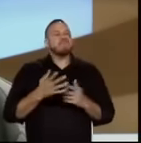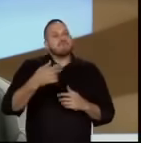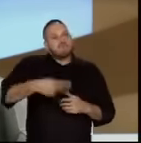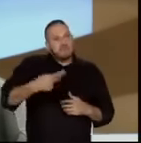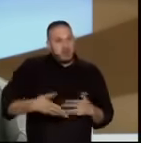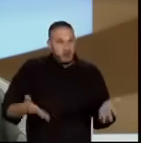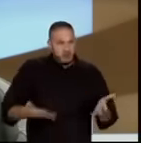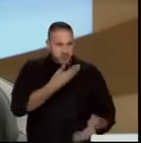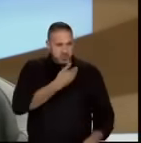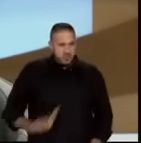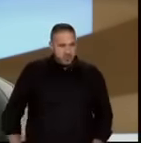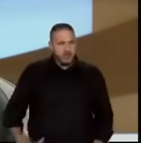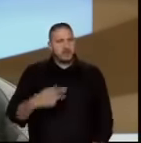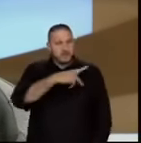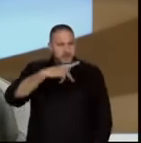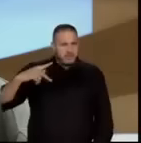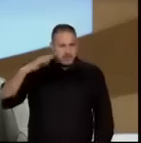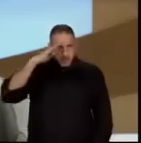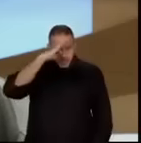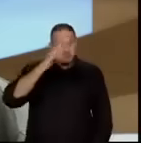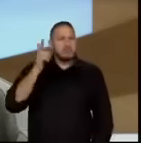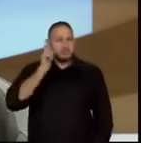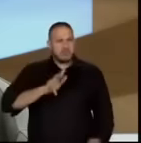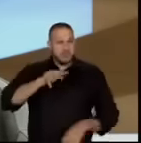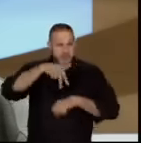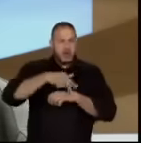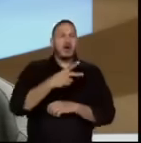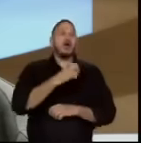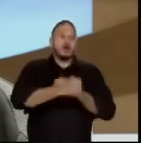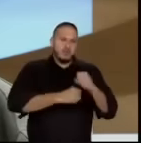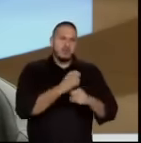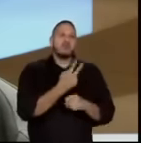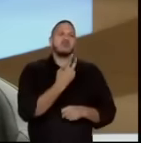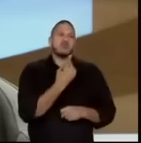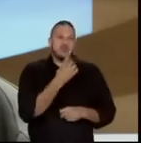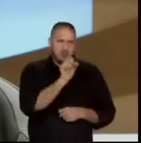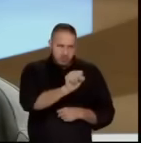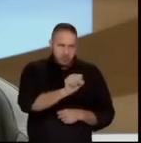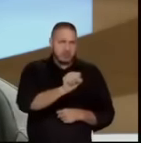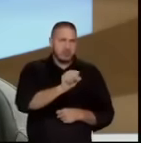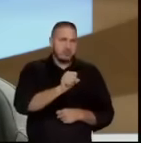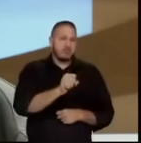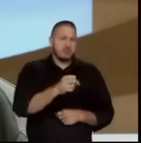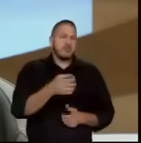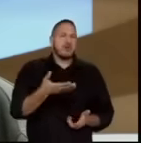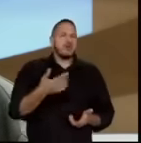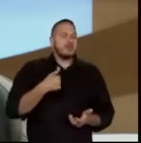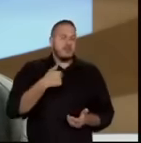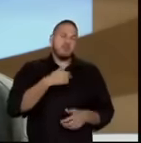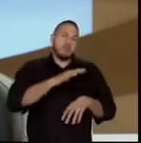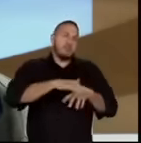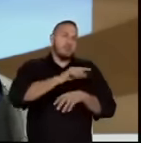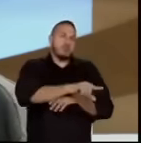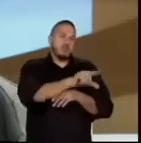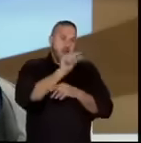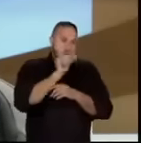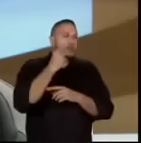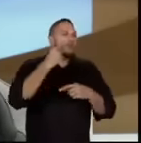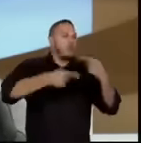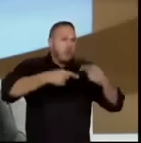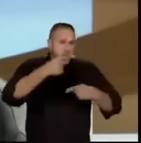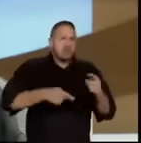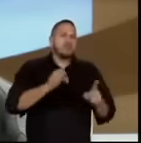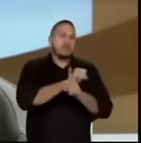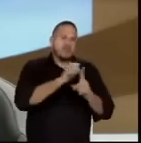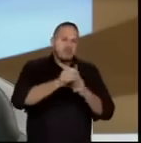presidente Bolsonaro é um governo eleito em 2018, um governo que trouxe, uma escolha política da sociedade brasileira, sem entrar